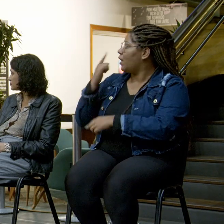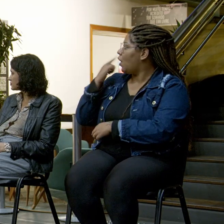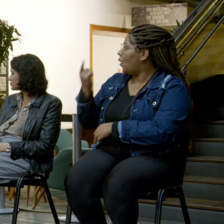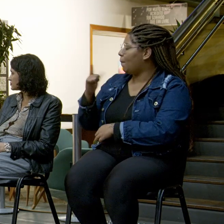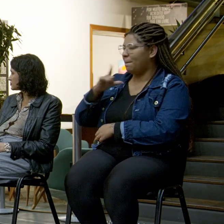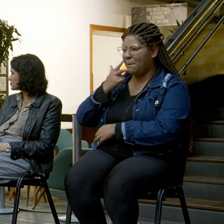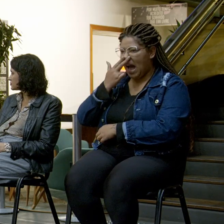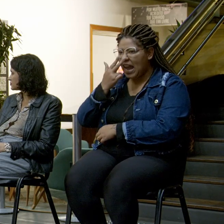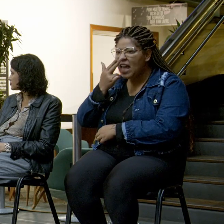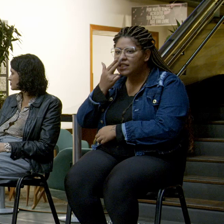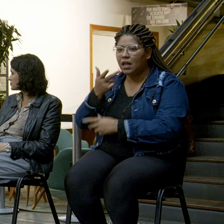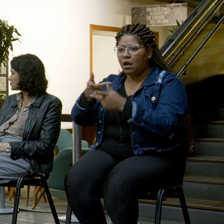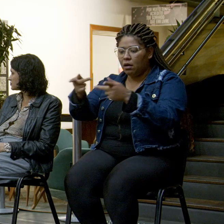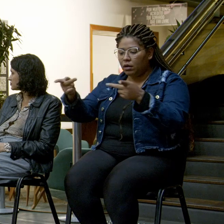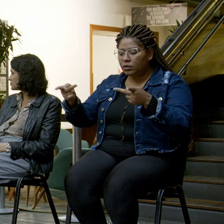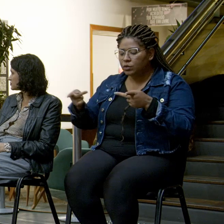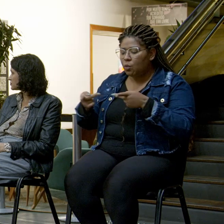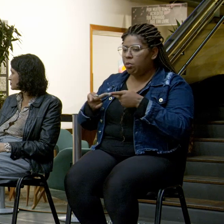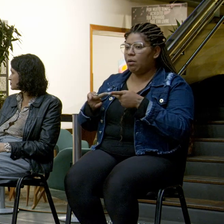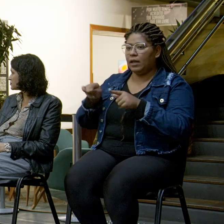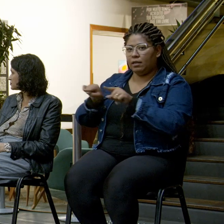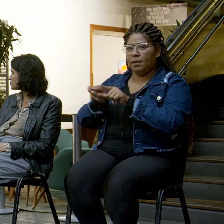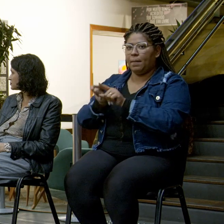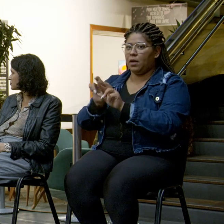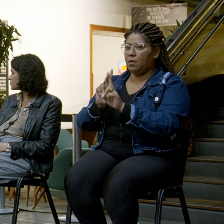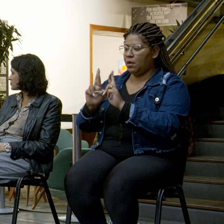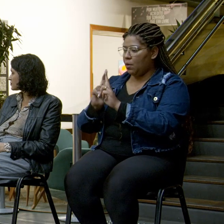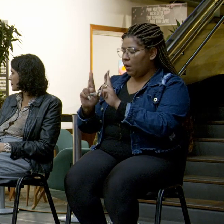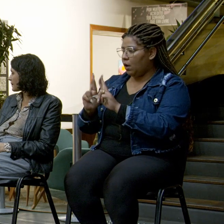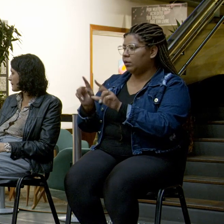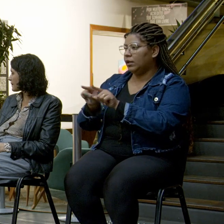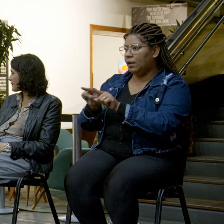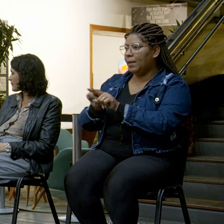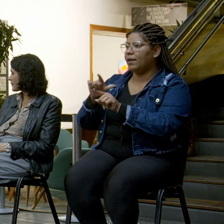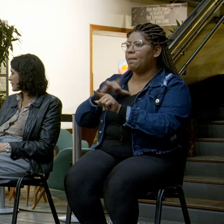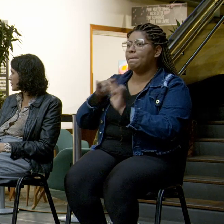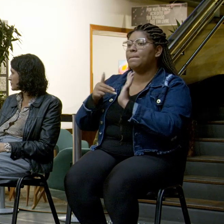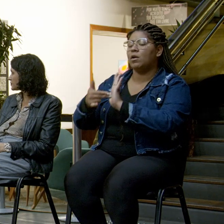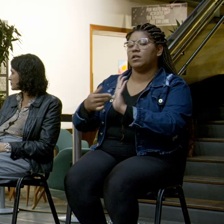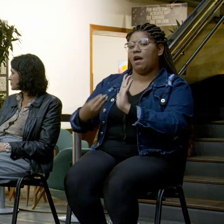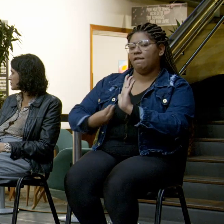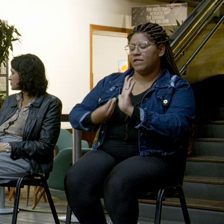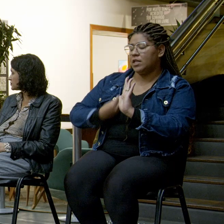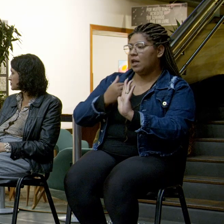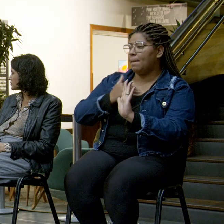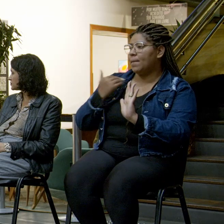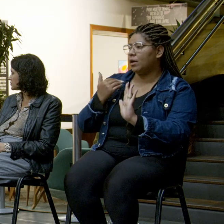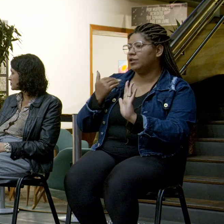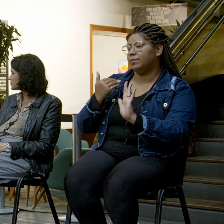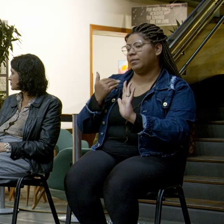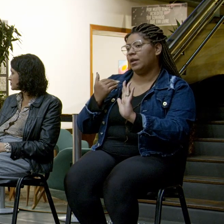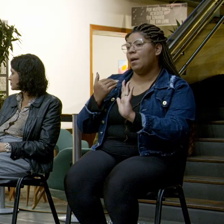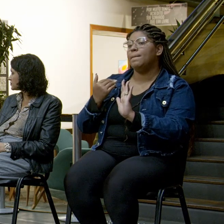banquete que a artista nomeia de ritual, em que se afirma a vida sobre a morte, pois, apesar de tudo, a